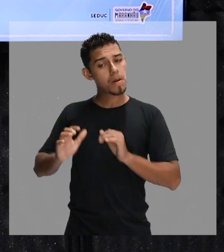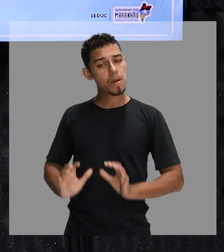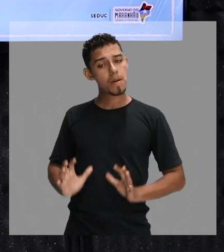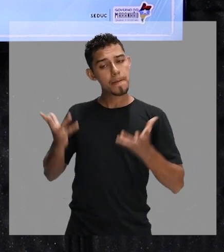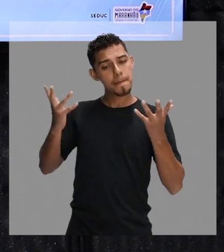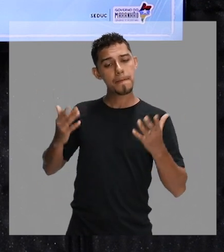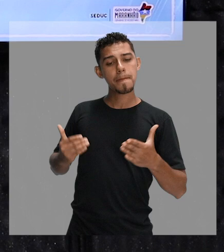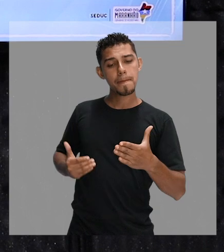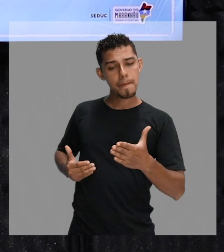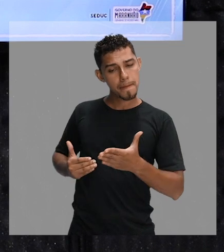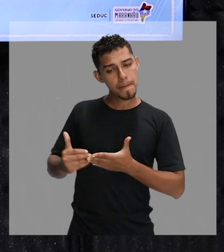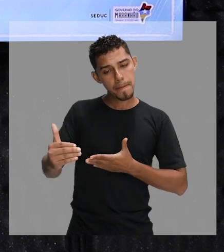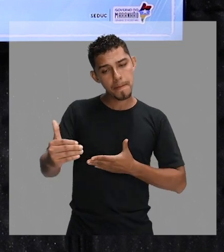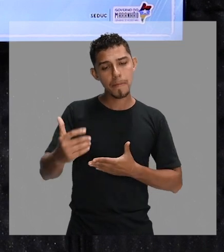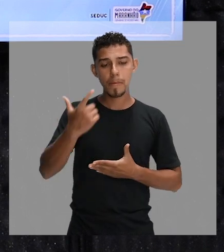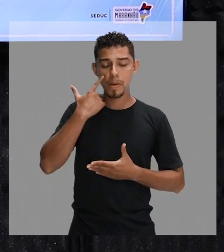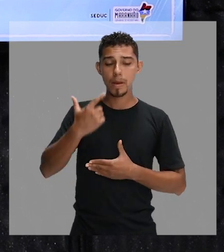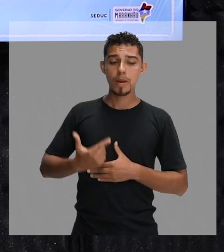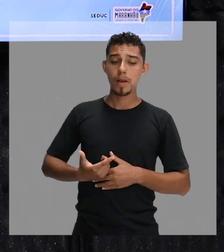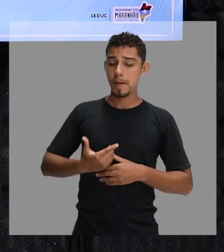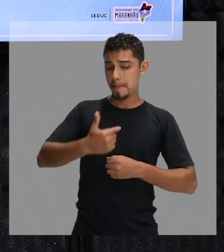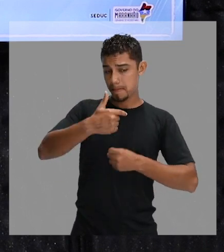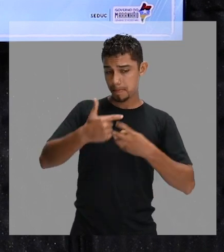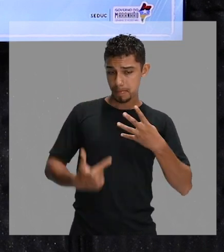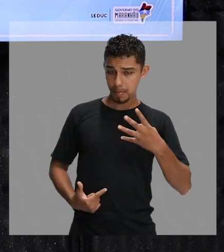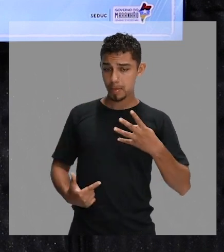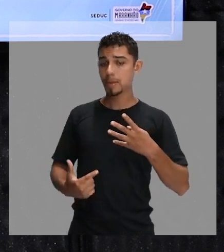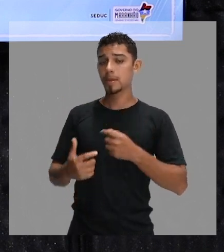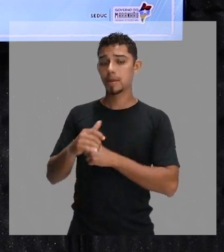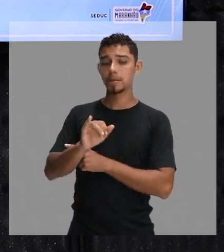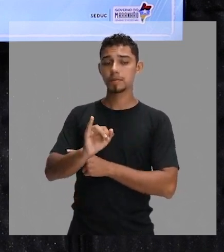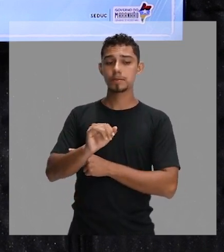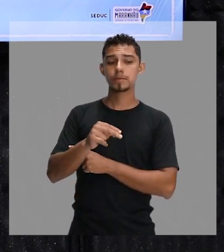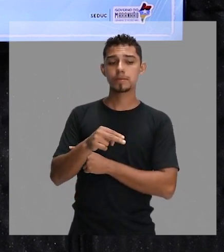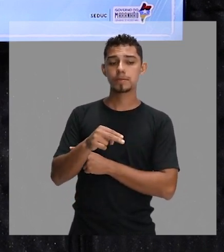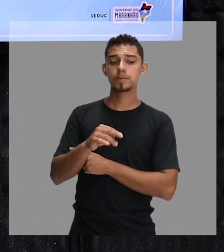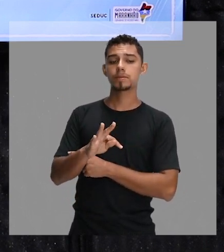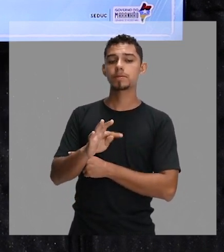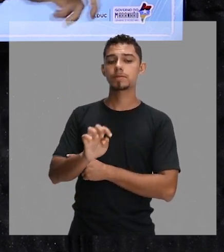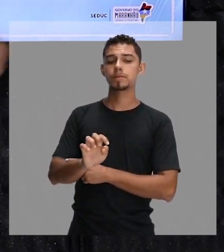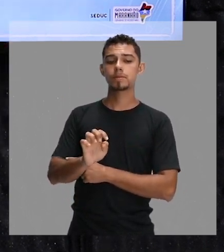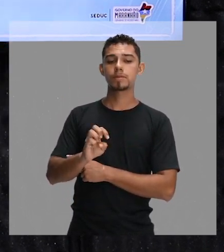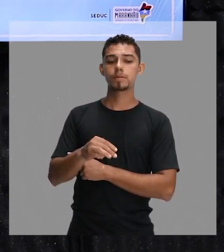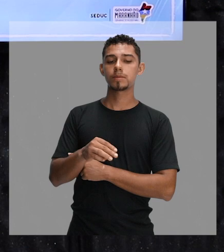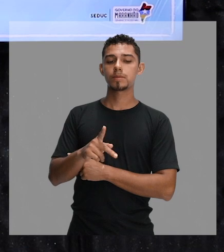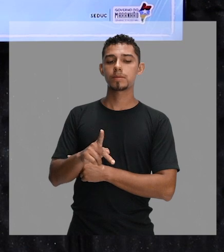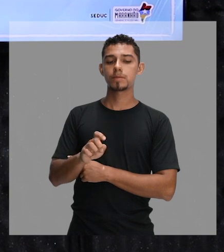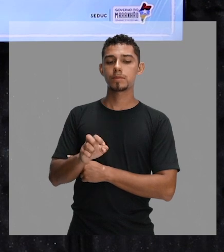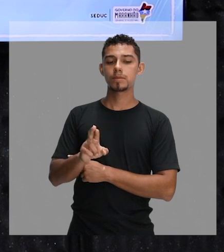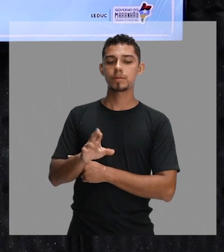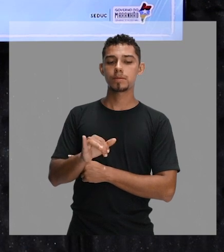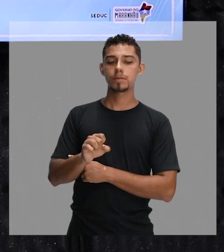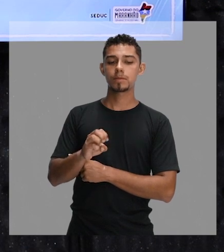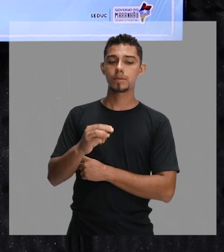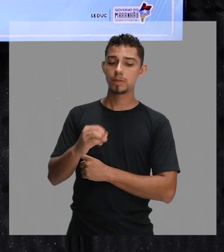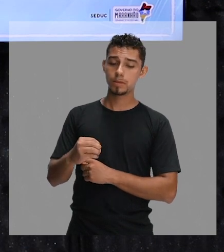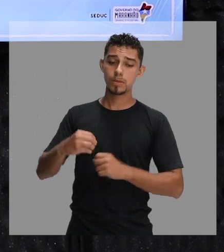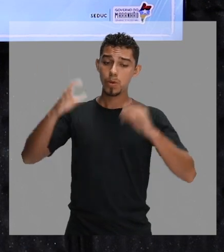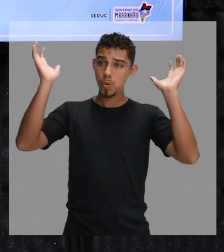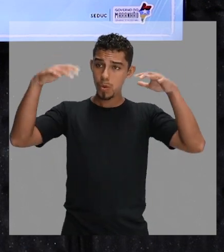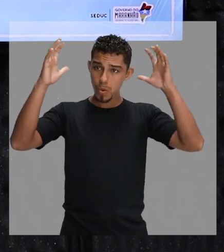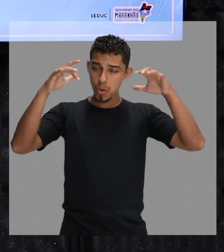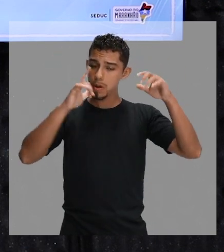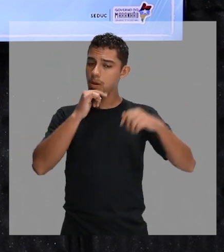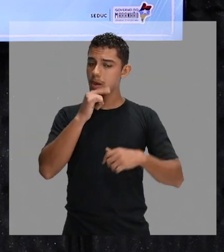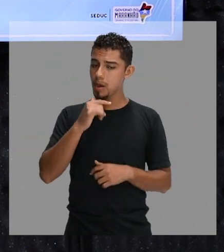a partir, são processos classificados como intemperismo. A ação das águas, a água das chuvas que vai provocando esses buracos, a ação